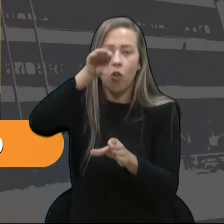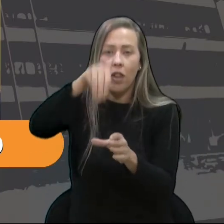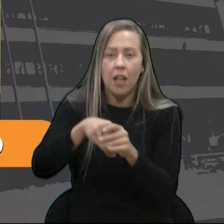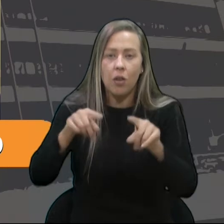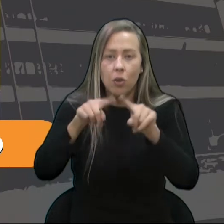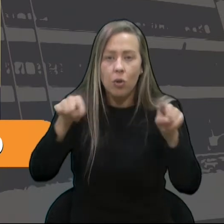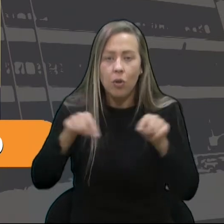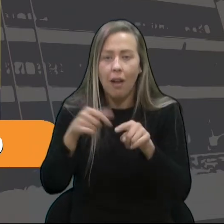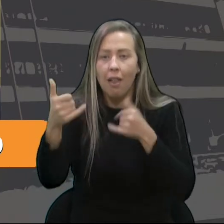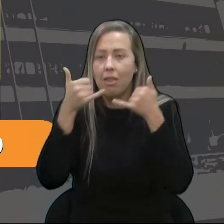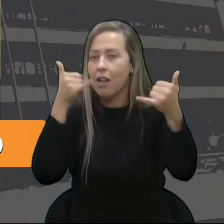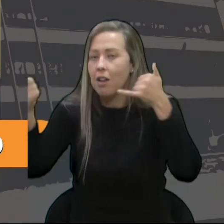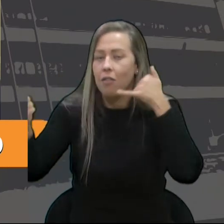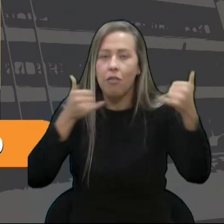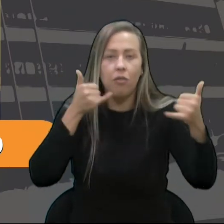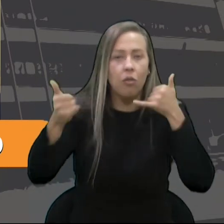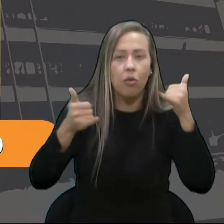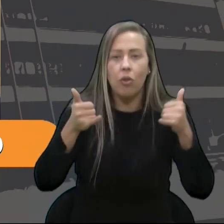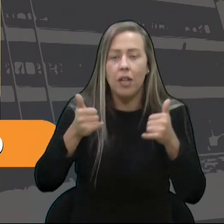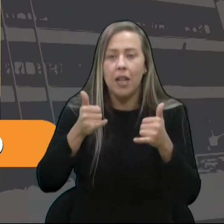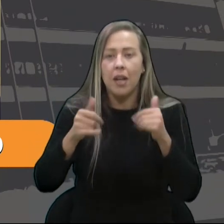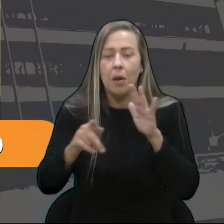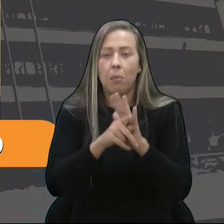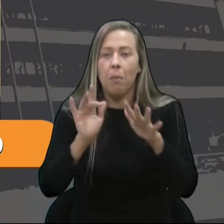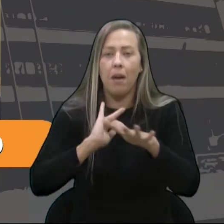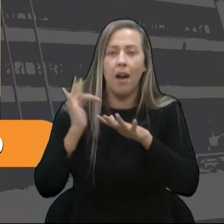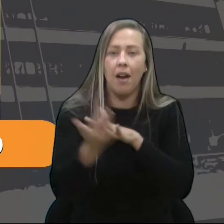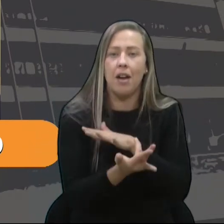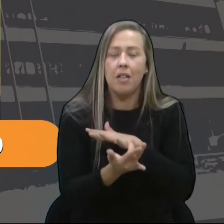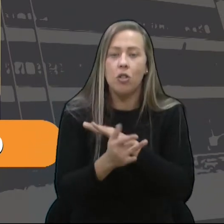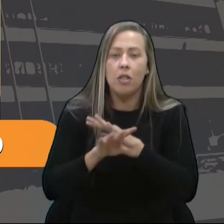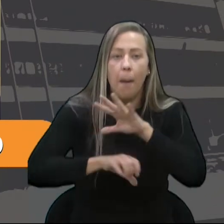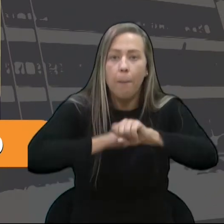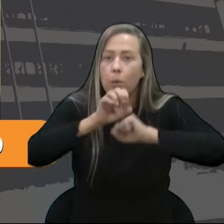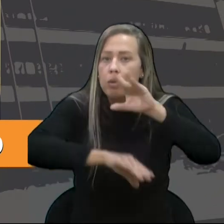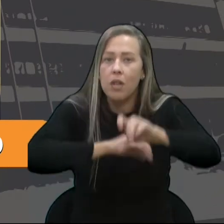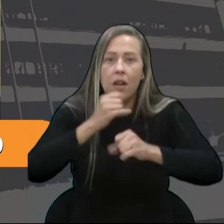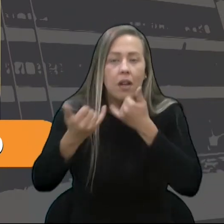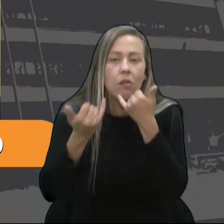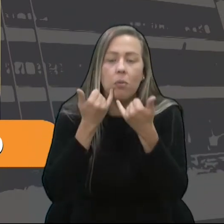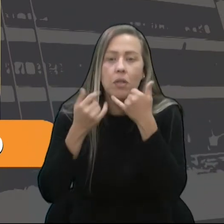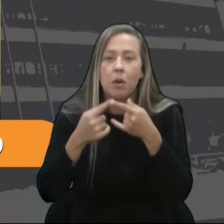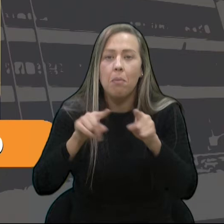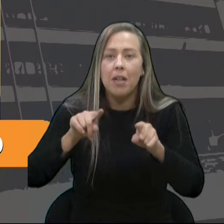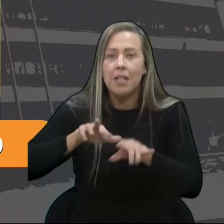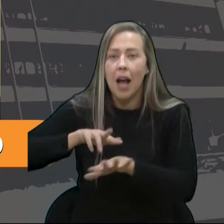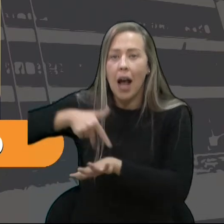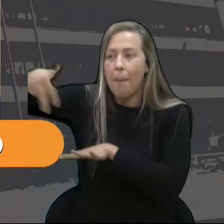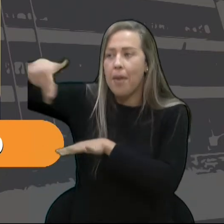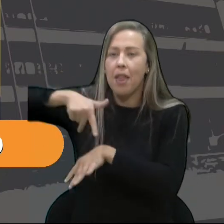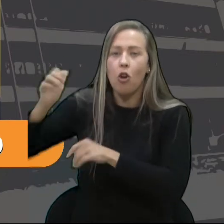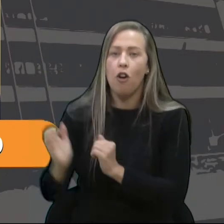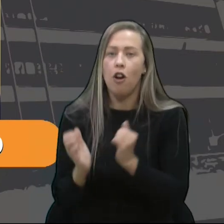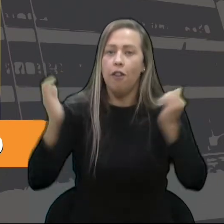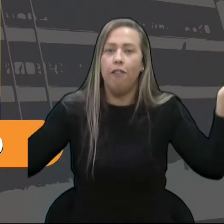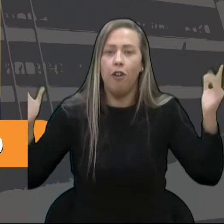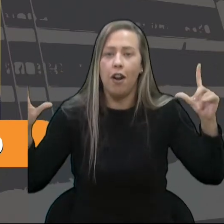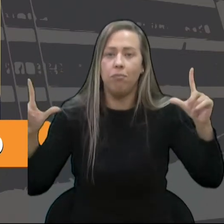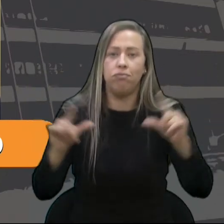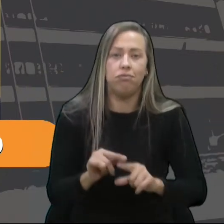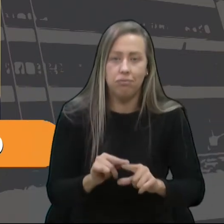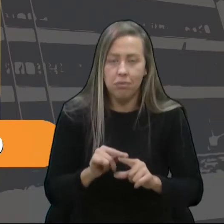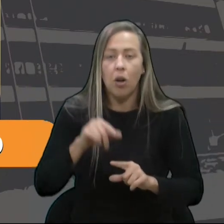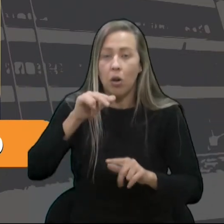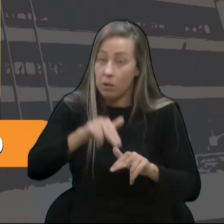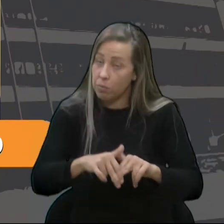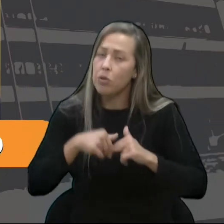por telefone, pelo Twitter, pelas redes sociais, mas pouco gastando sola de sapato, né? E isso acaba sendo um